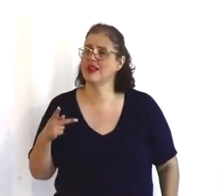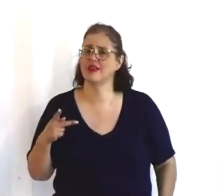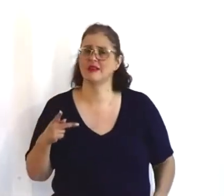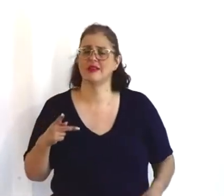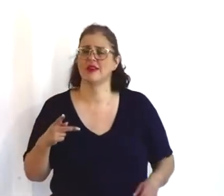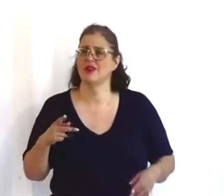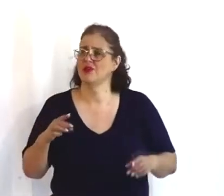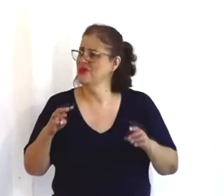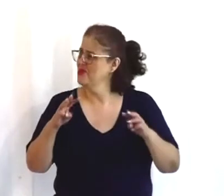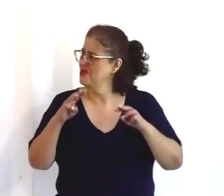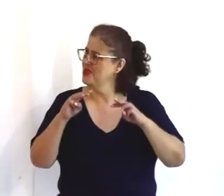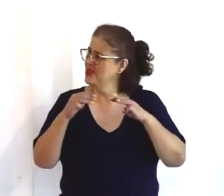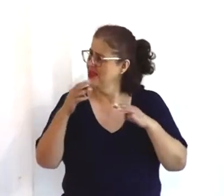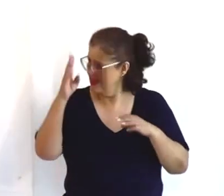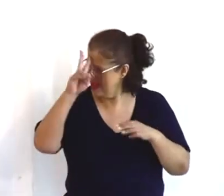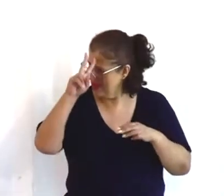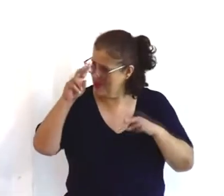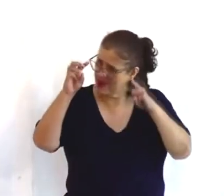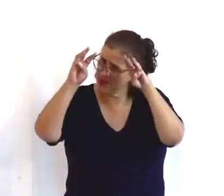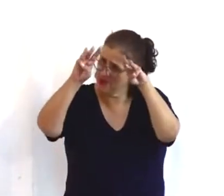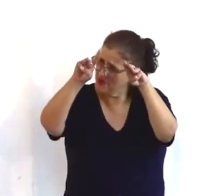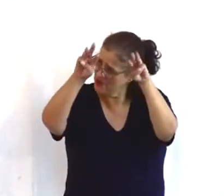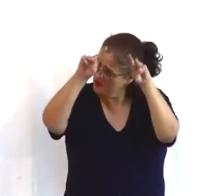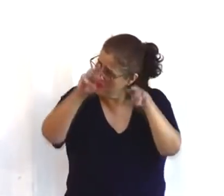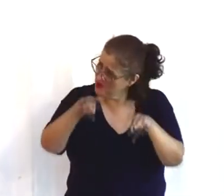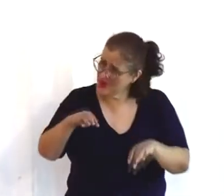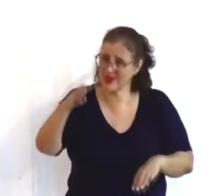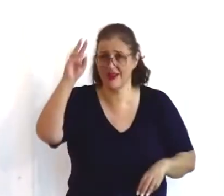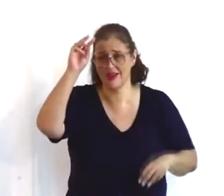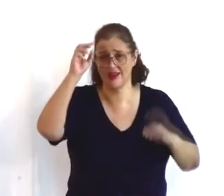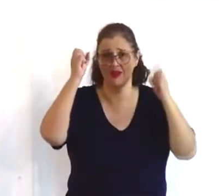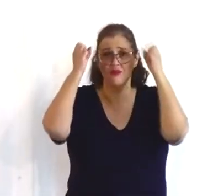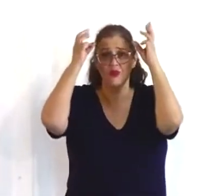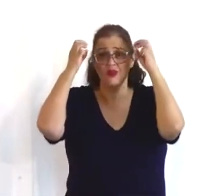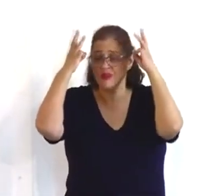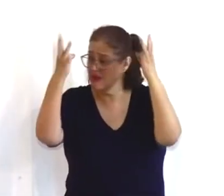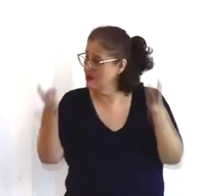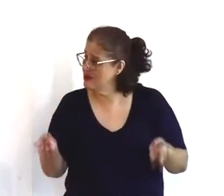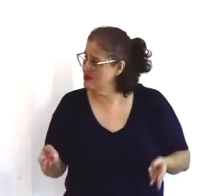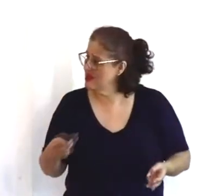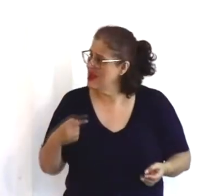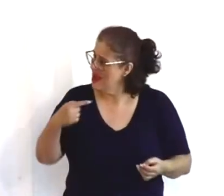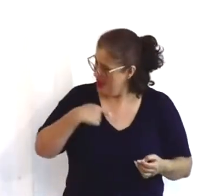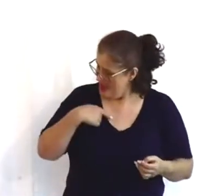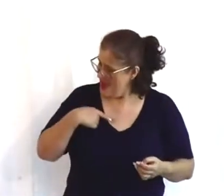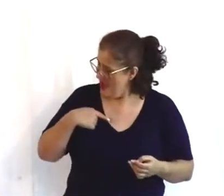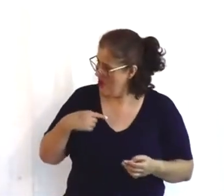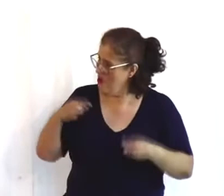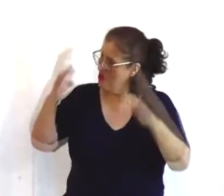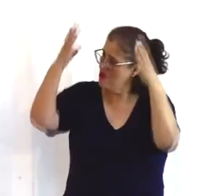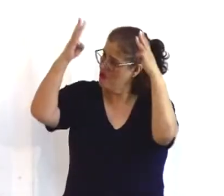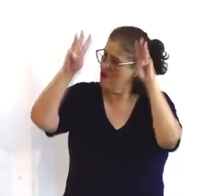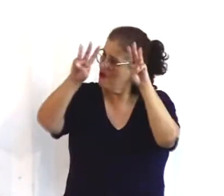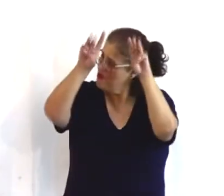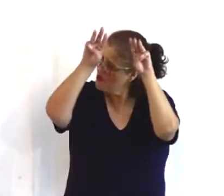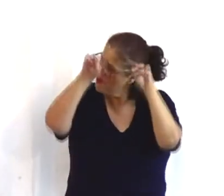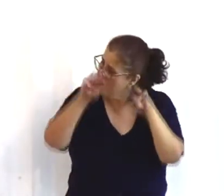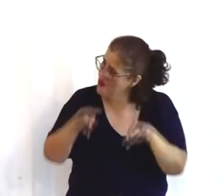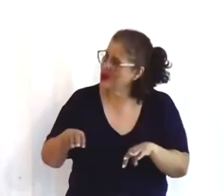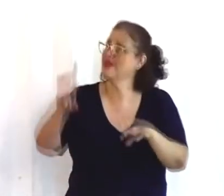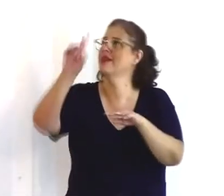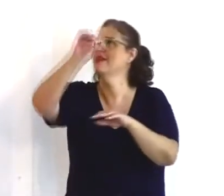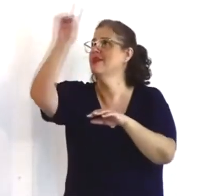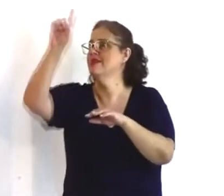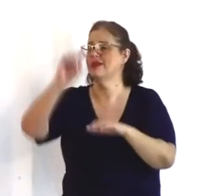pedrinha branca. Havia muitas festas naquela época, e também aqui em Pérgamo não era diferente. Alguns chegam a dizer que essa pedrinha, no contexto